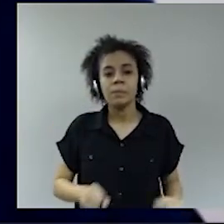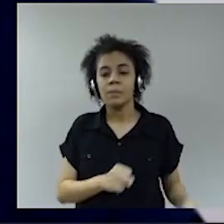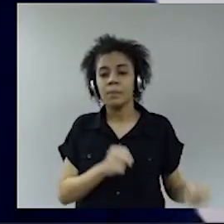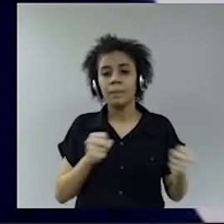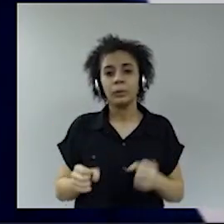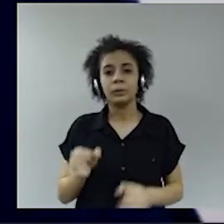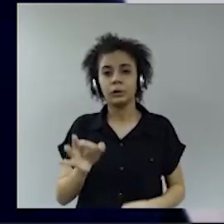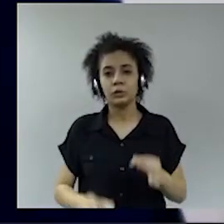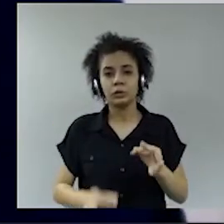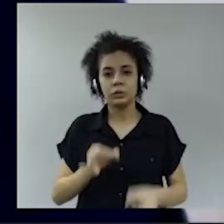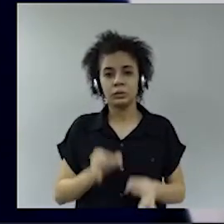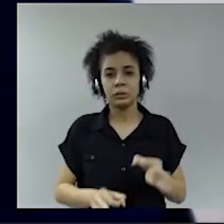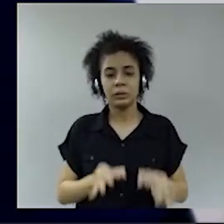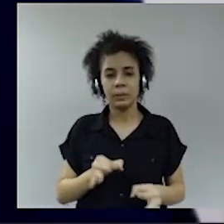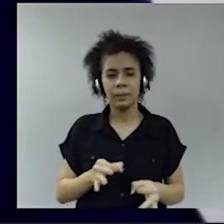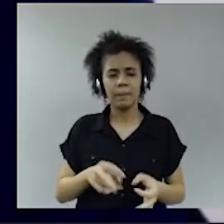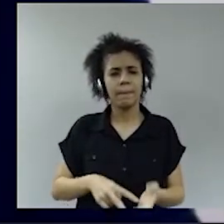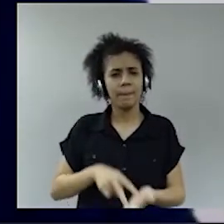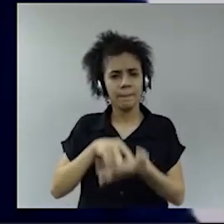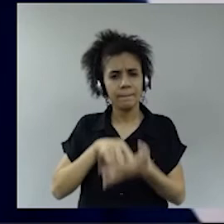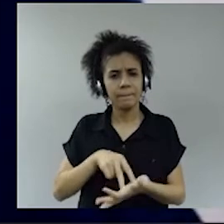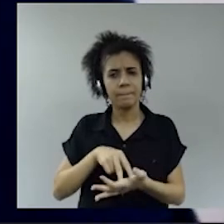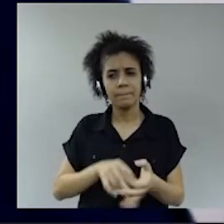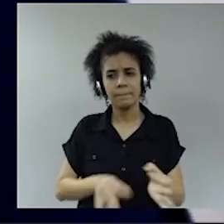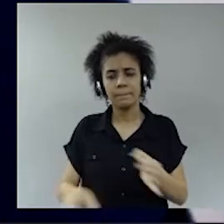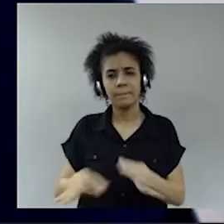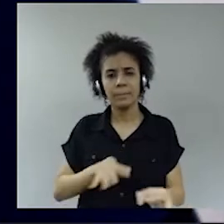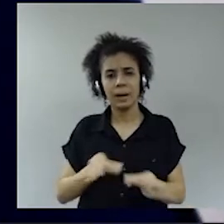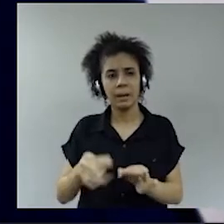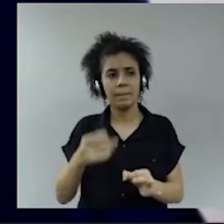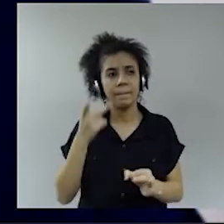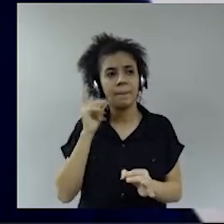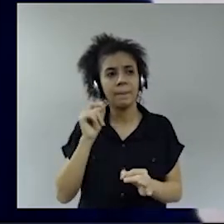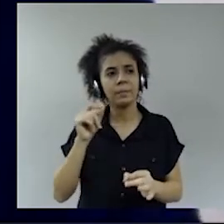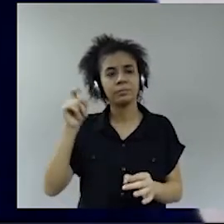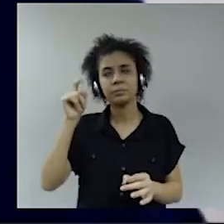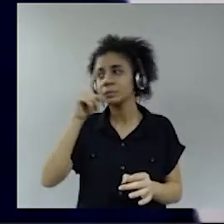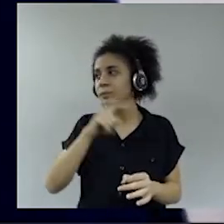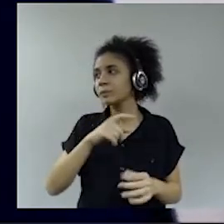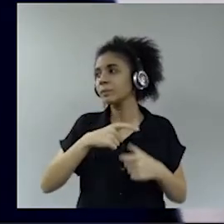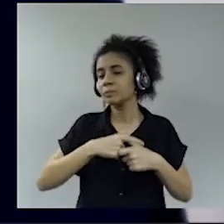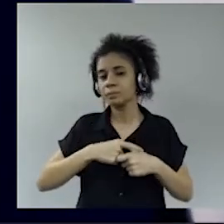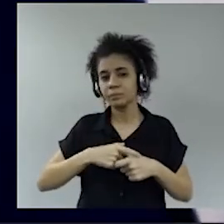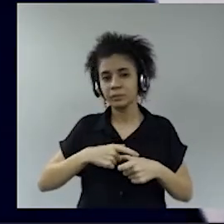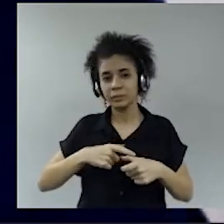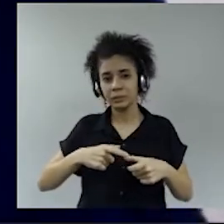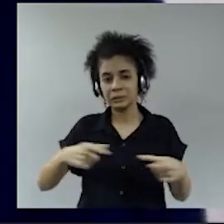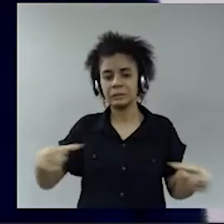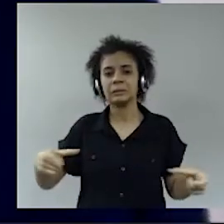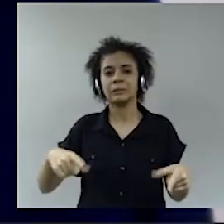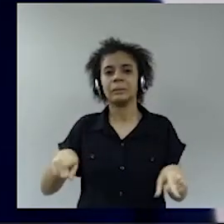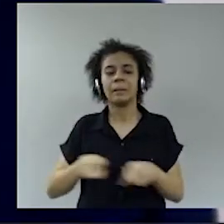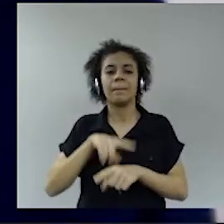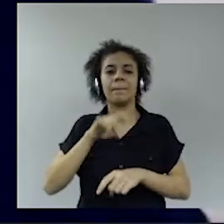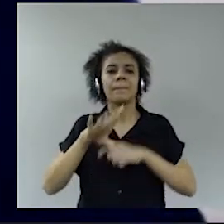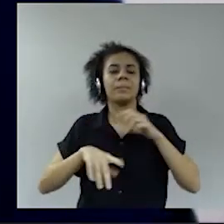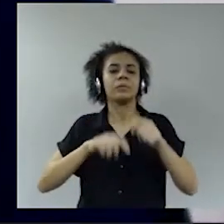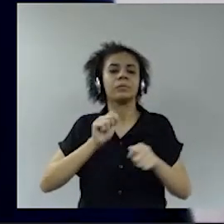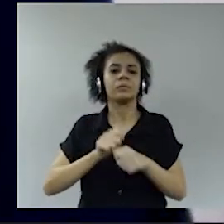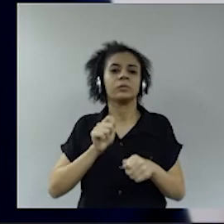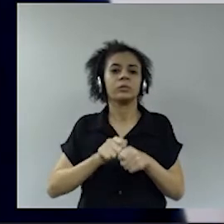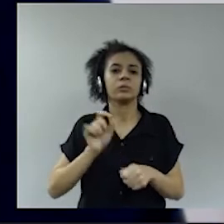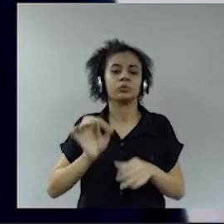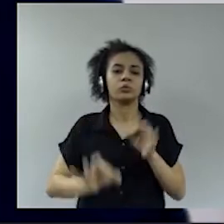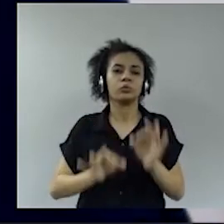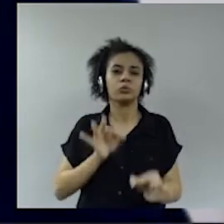Poder Judiciário manter-se preparado aos desafios crescentes, especialmente na realização